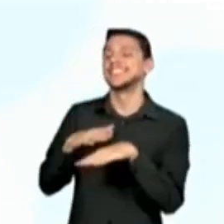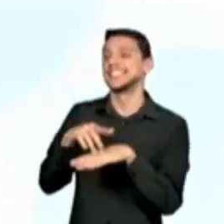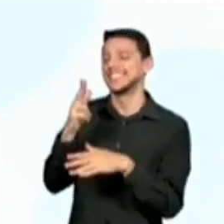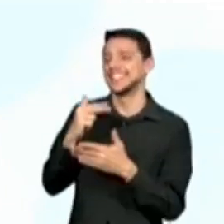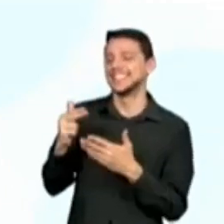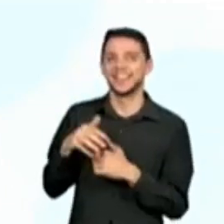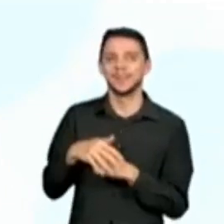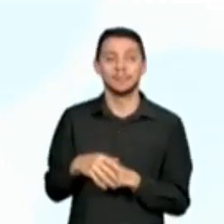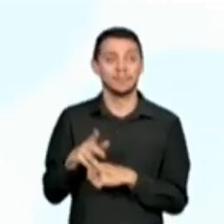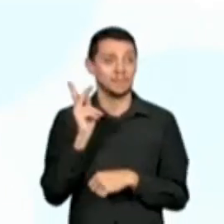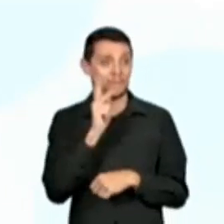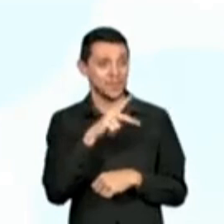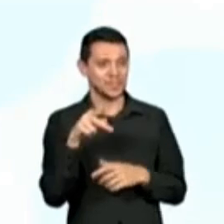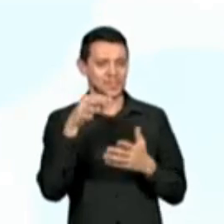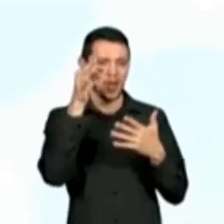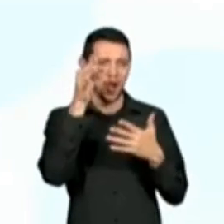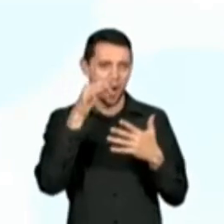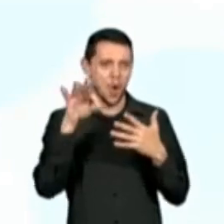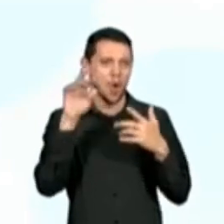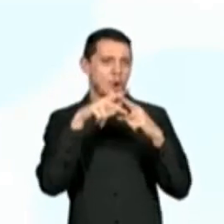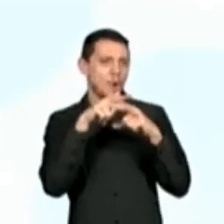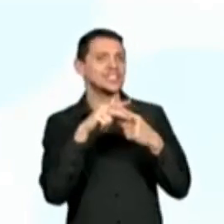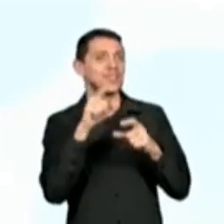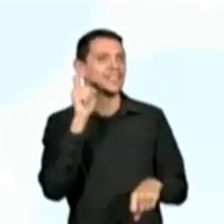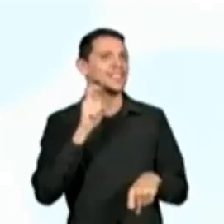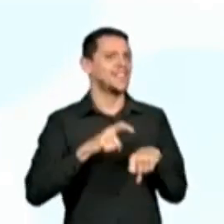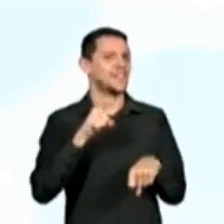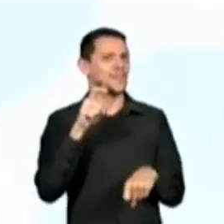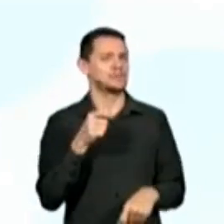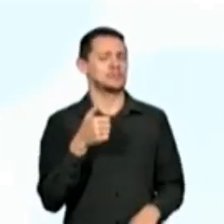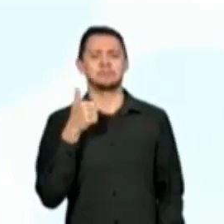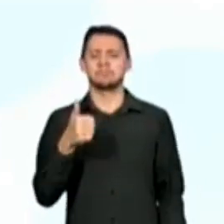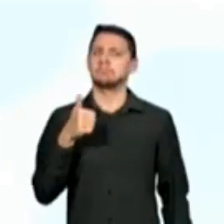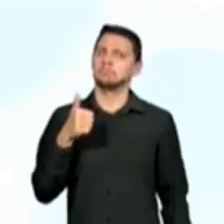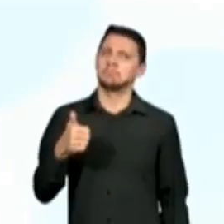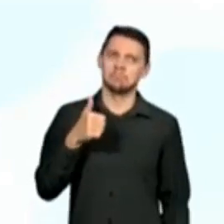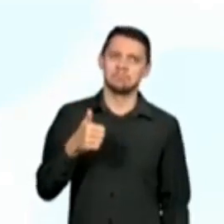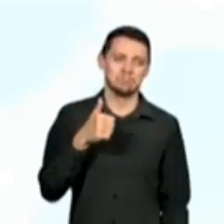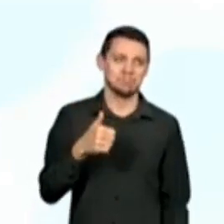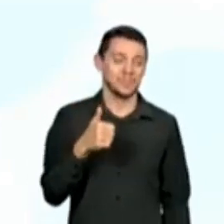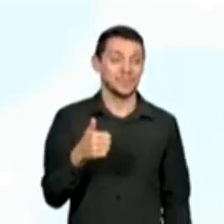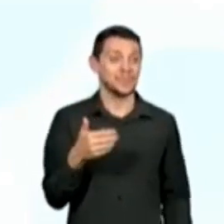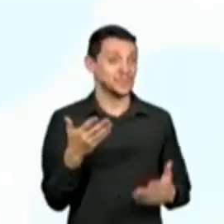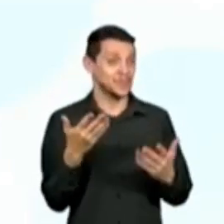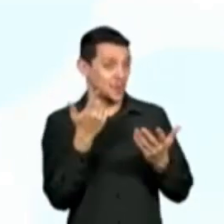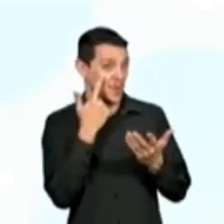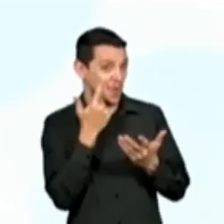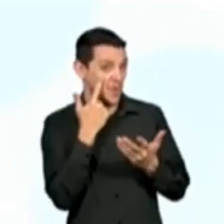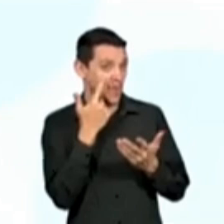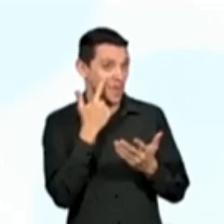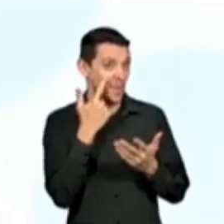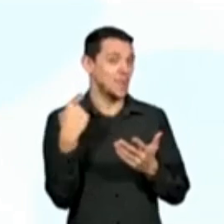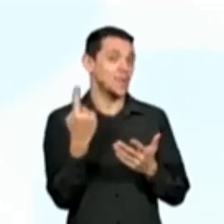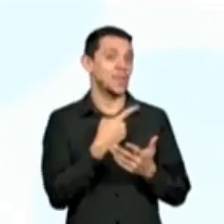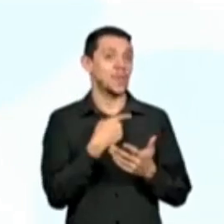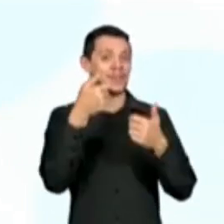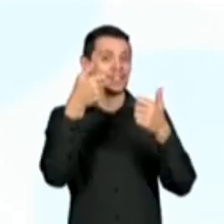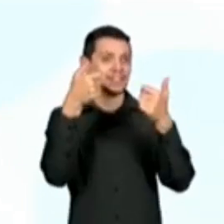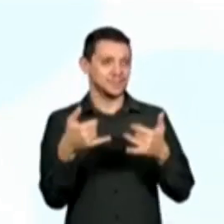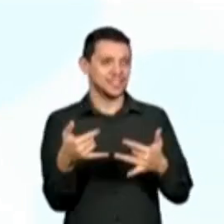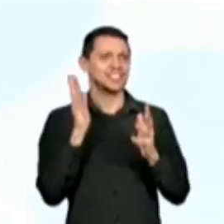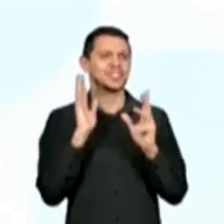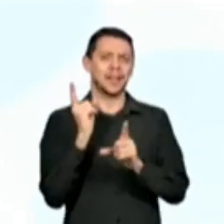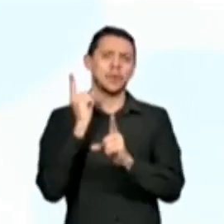professora corrigiu ao vivo aqui, ó. Deem valor, hein? Pro, agora a gente vai falar um pouquinho. A gente já encontrou alguns objetos do